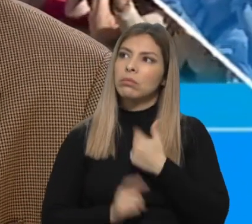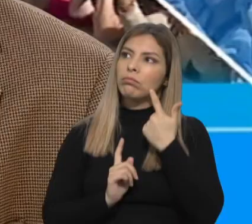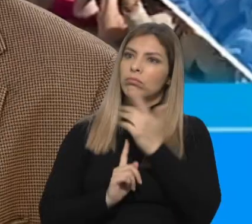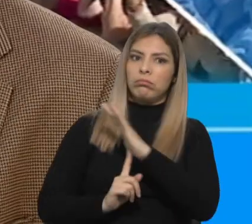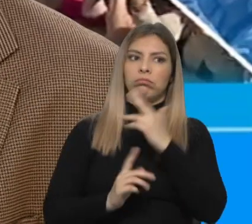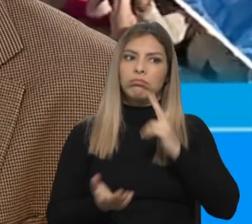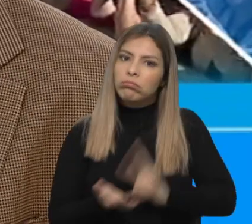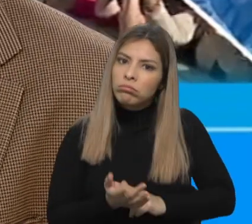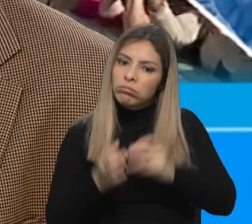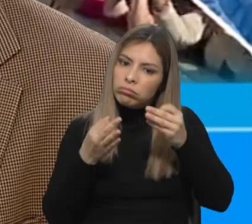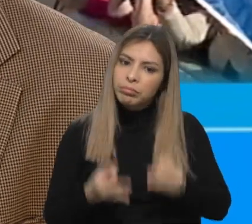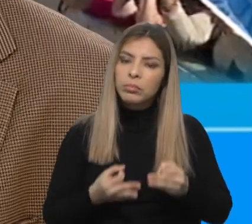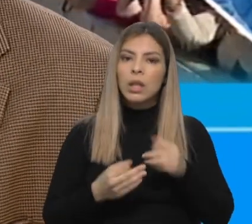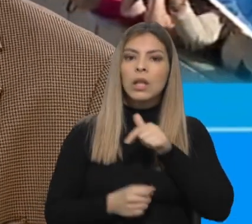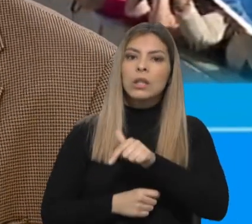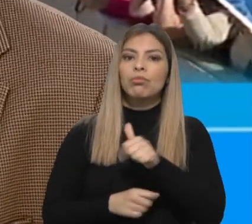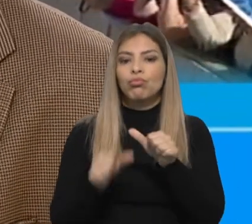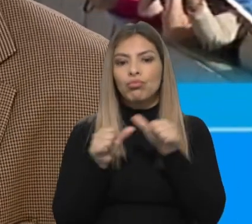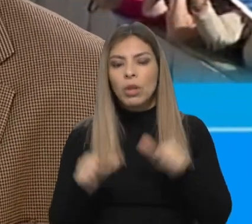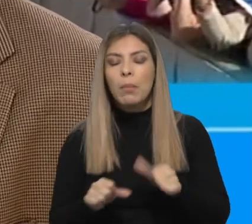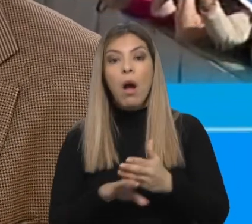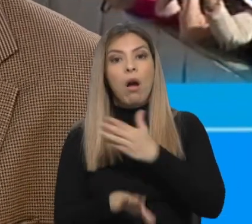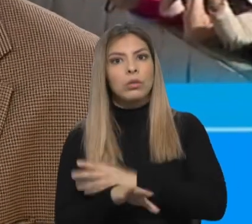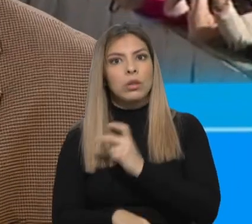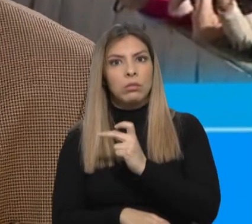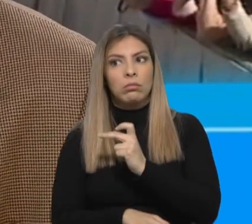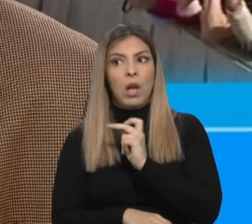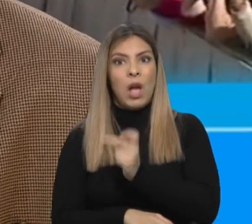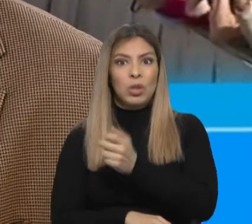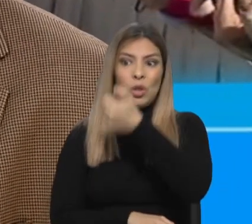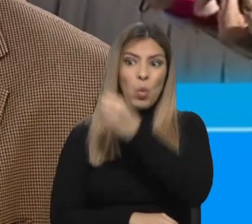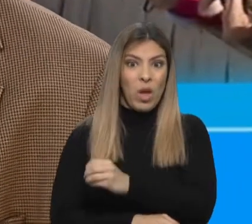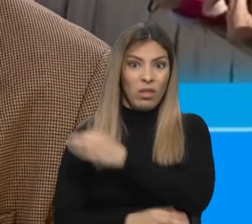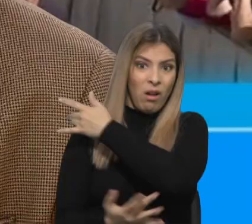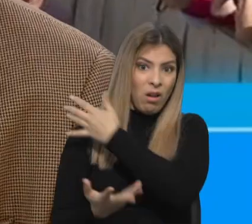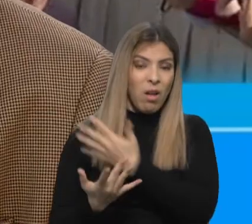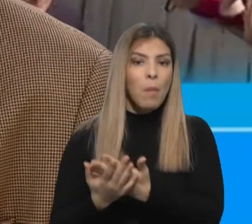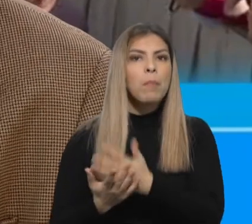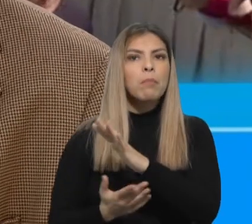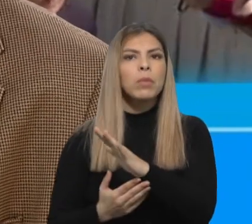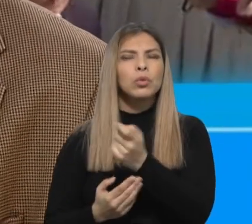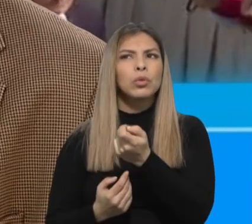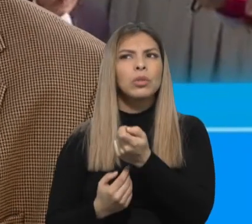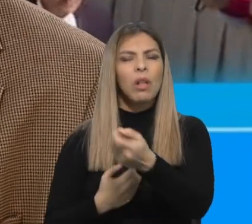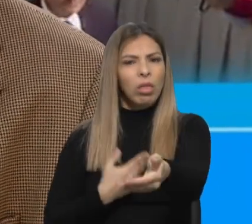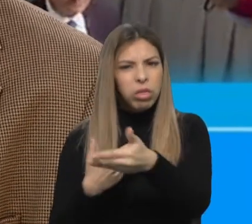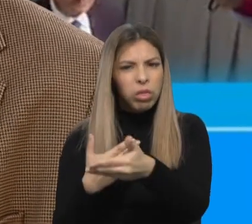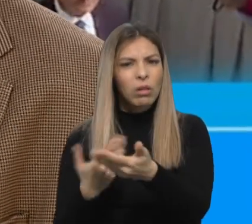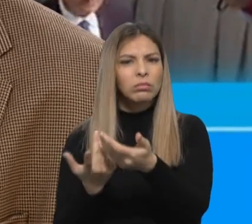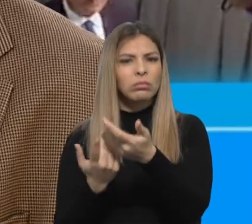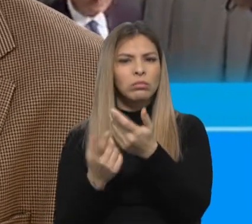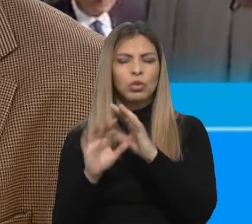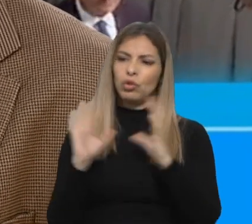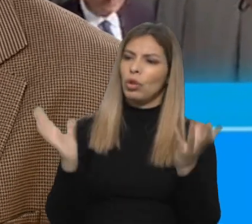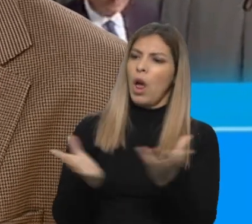realeza aquilo que tinha sido o sistema político durante os últimos 50 anos, mas ao mesmo tempo fosse suficientemente curto para que uma pessoa conseguisse ter uma imagem